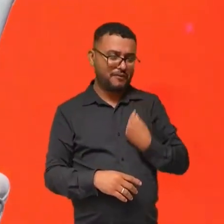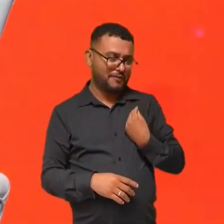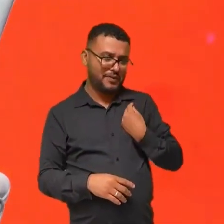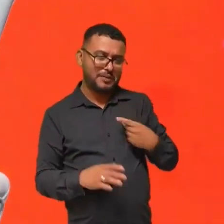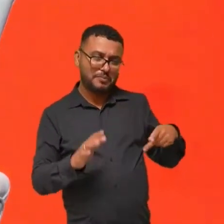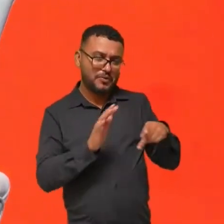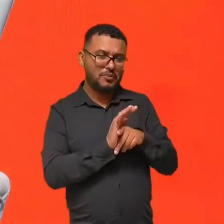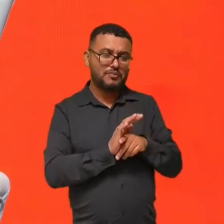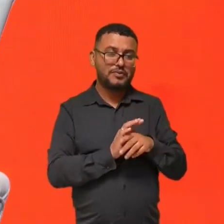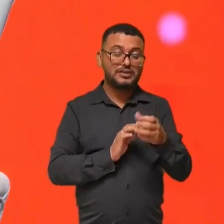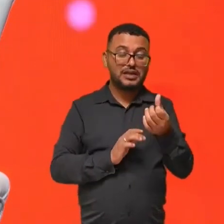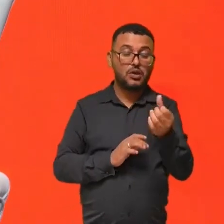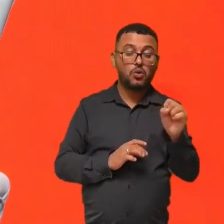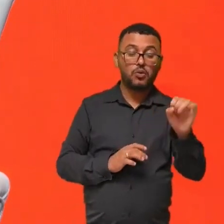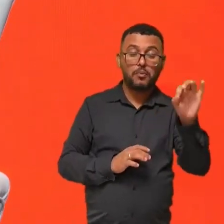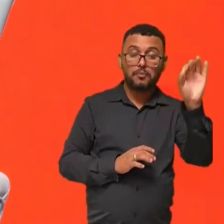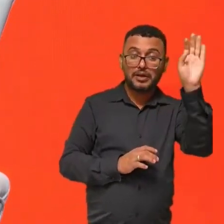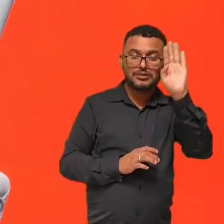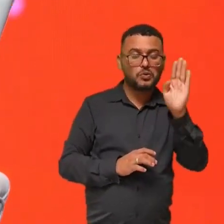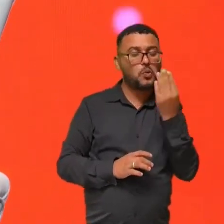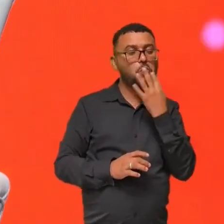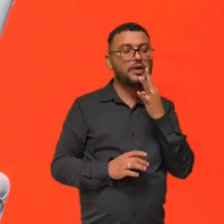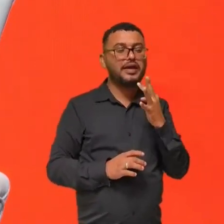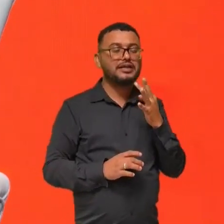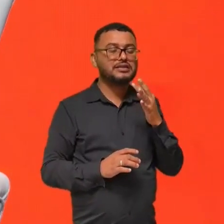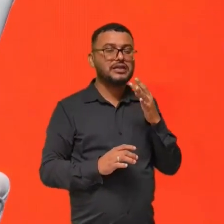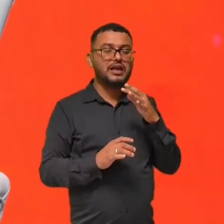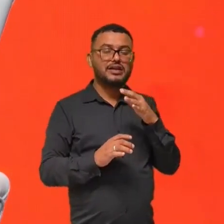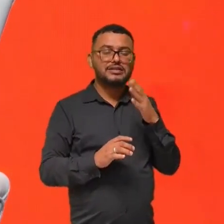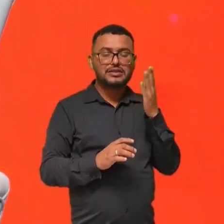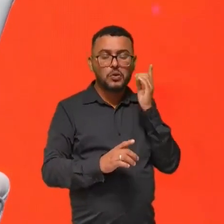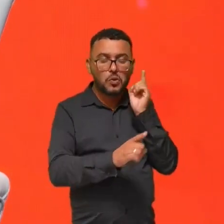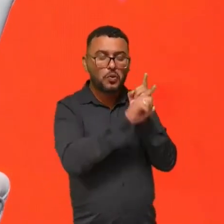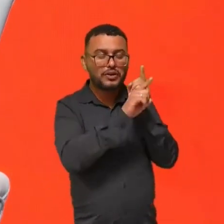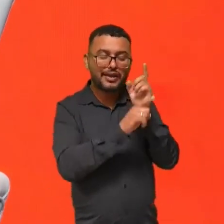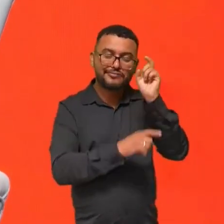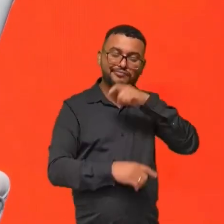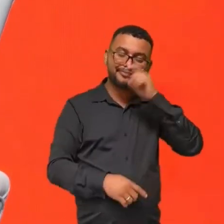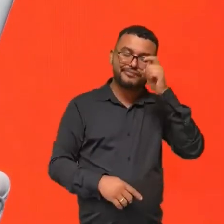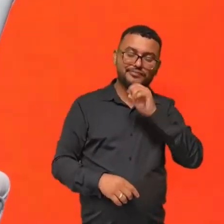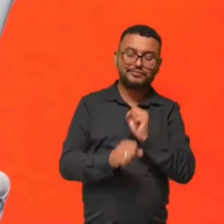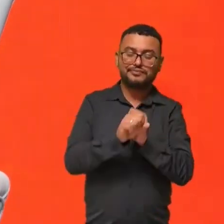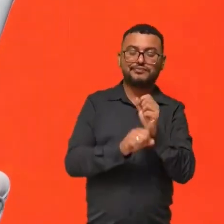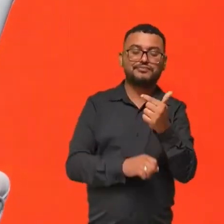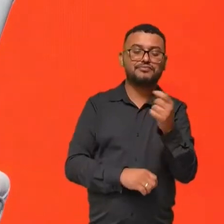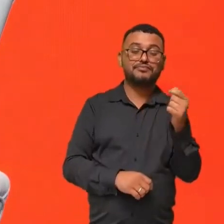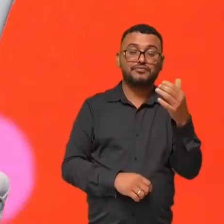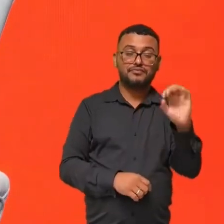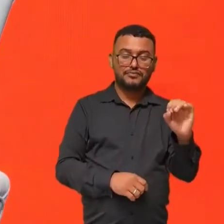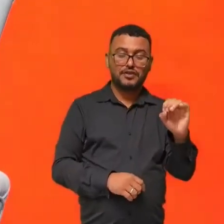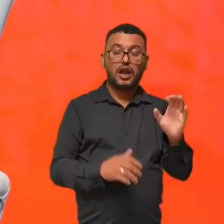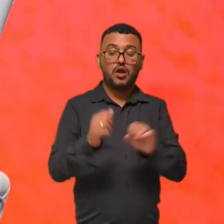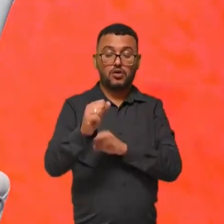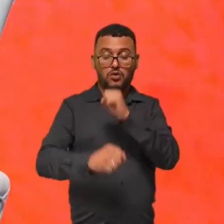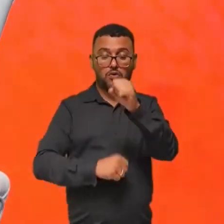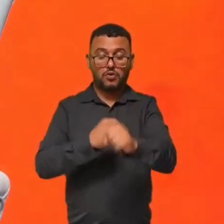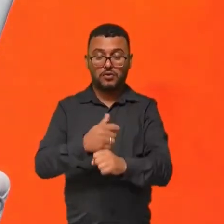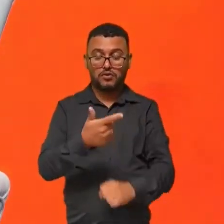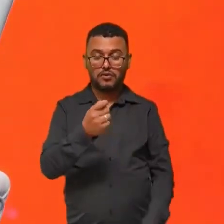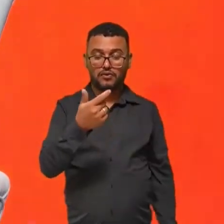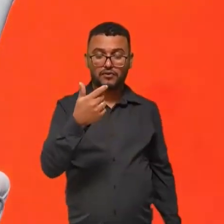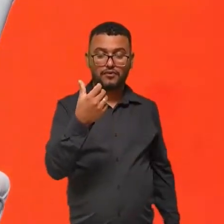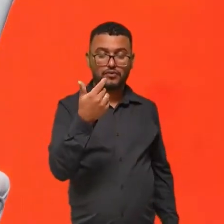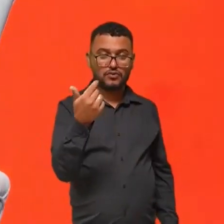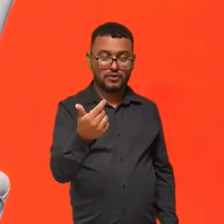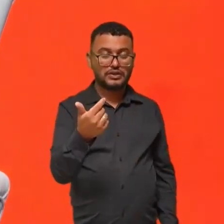sabem reconhecer uma notícia falsa, de 2020. Em 2022, 67% dos jovens admitiram